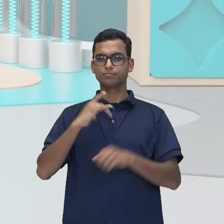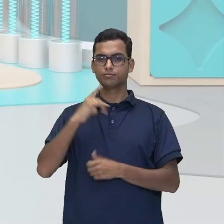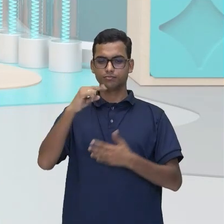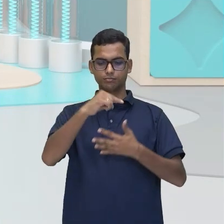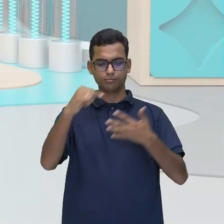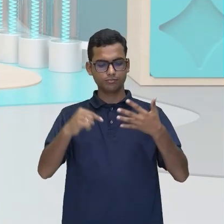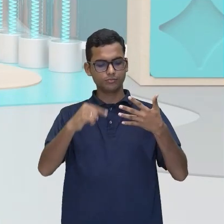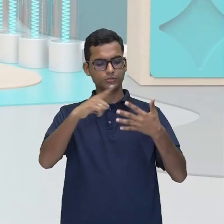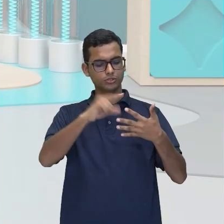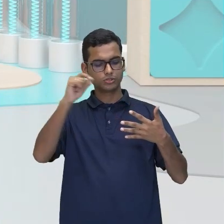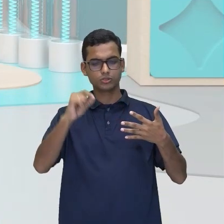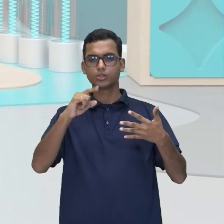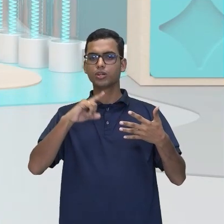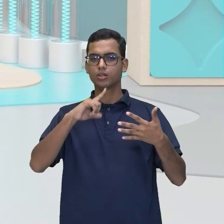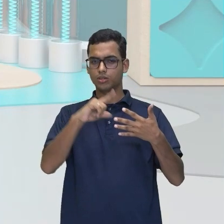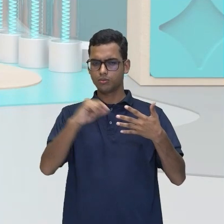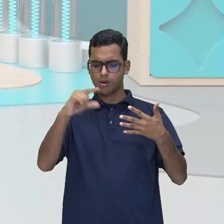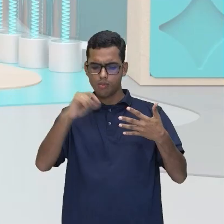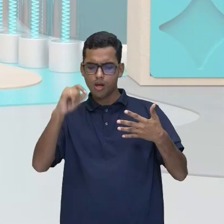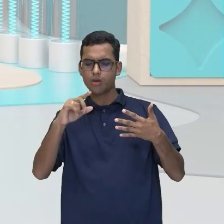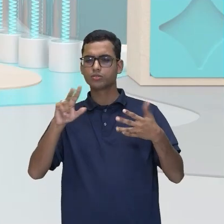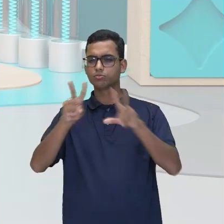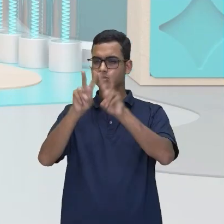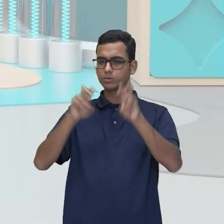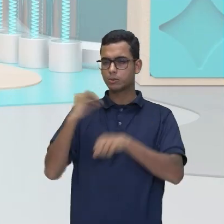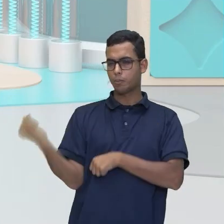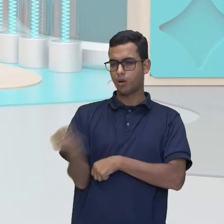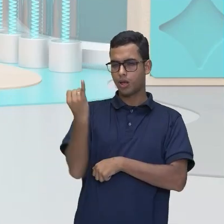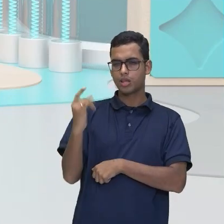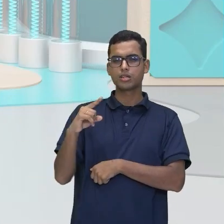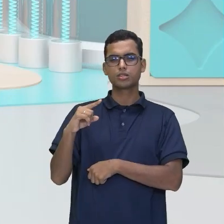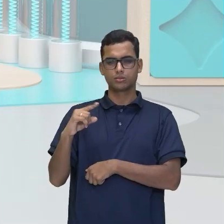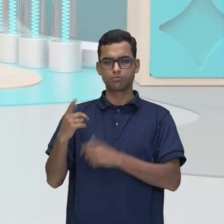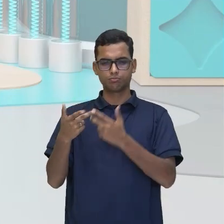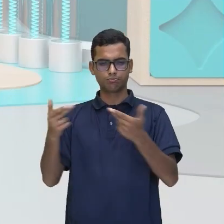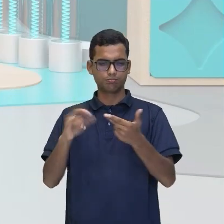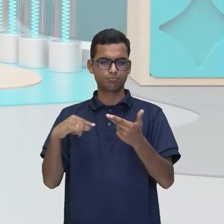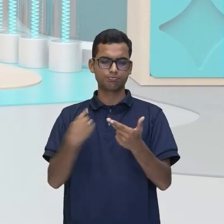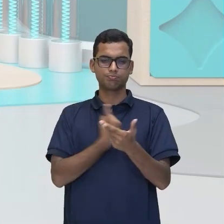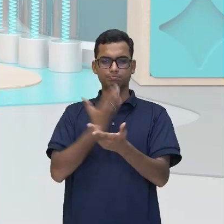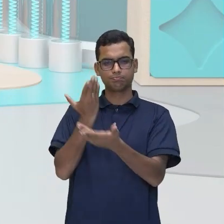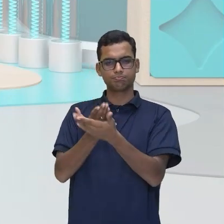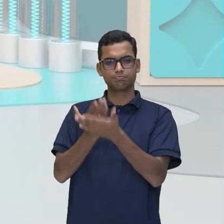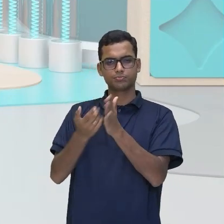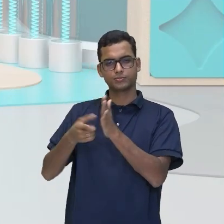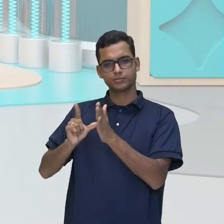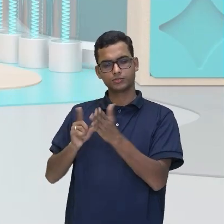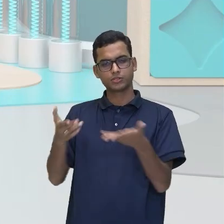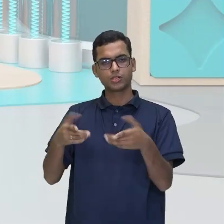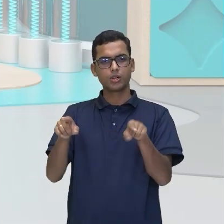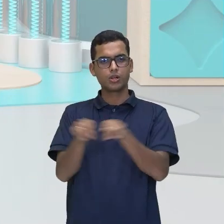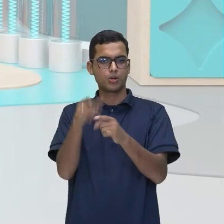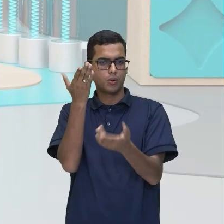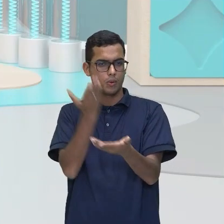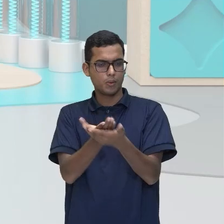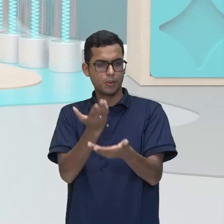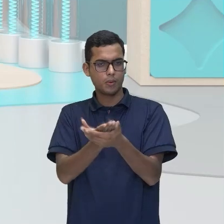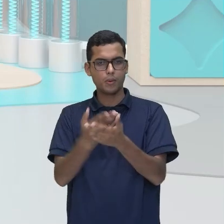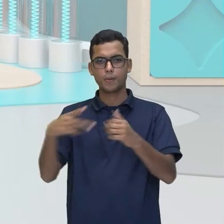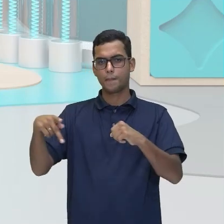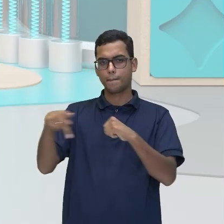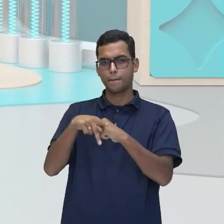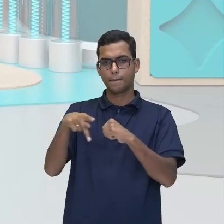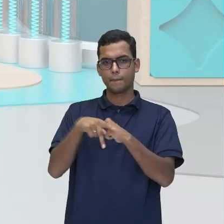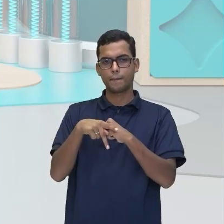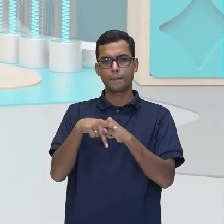importantes, tá bom? De tudo que nós vimos. E eu começo aqui com os pronomes do caso reto, que são esses pronomes que vocês estão